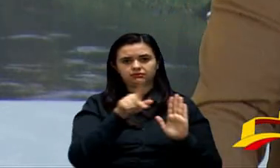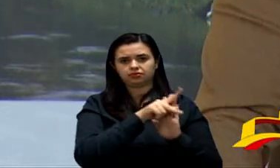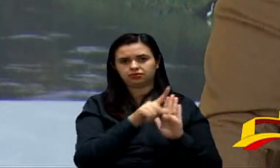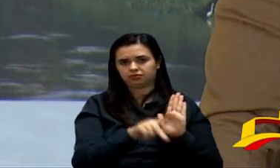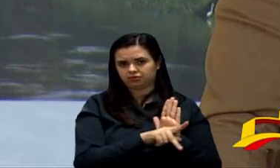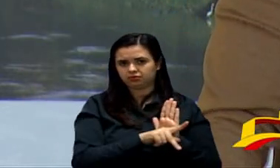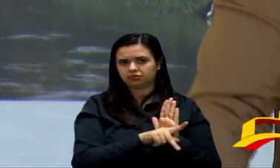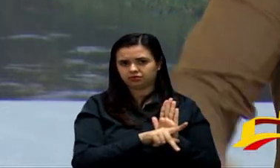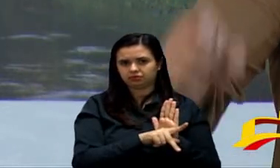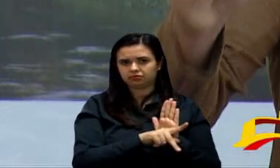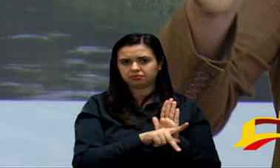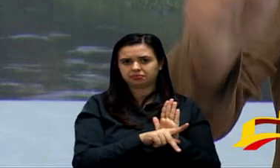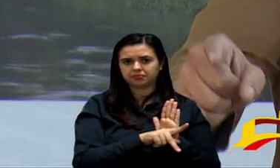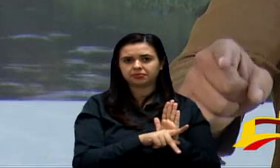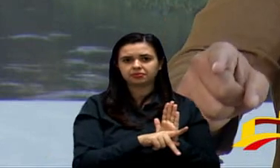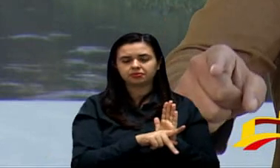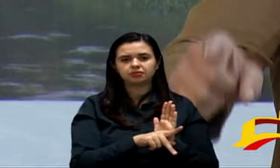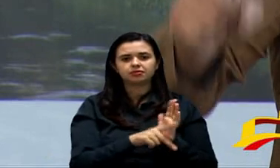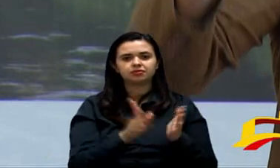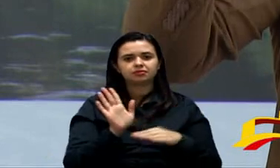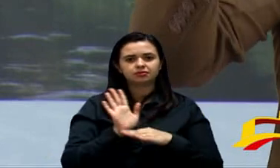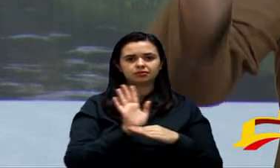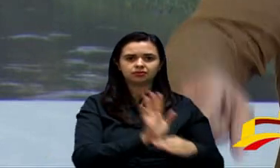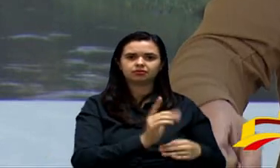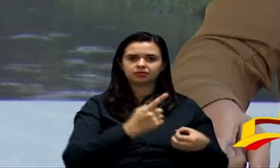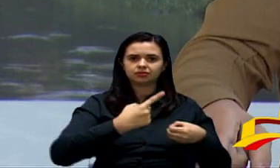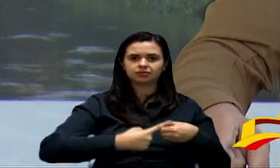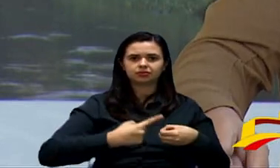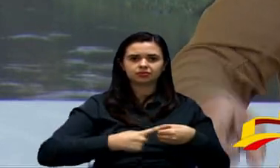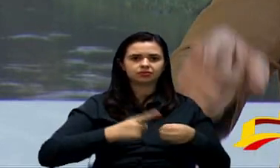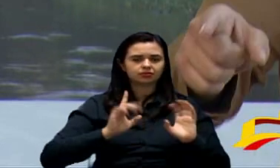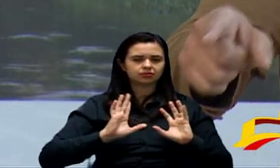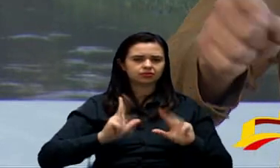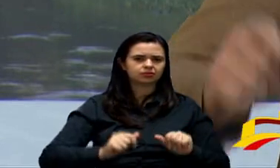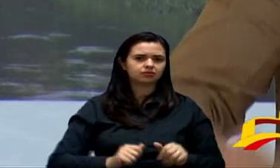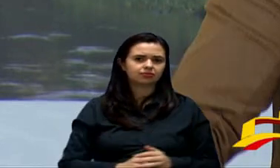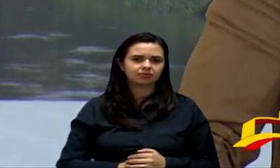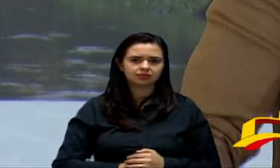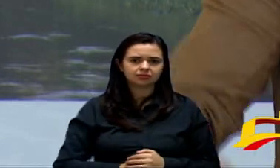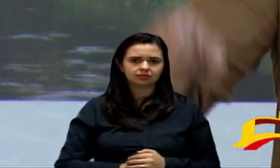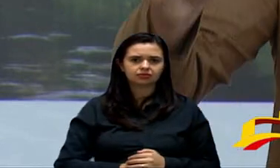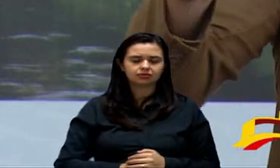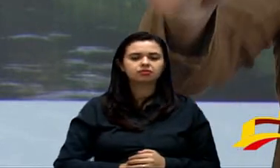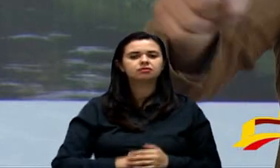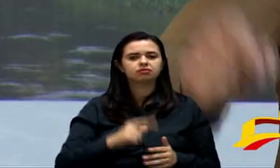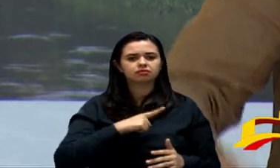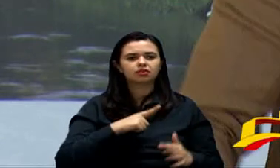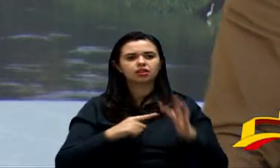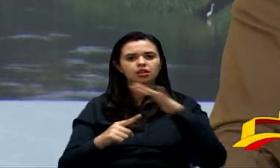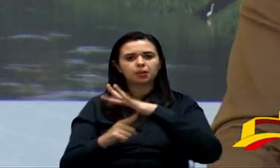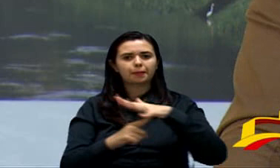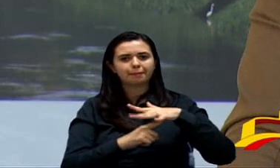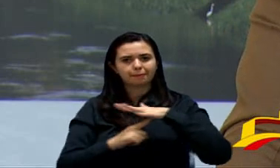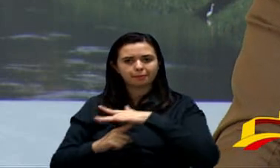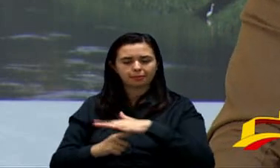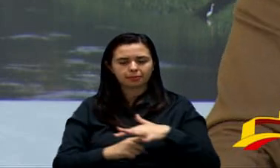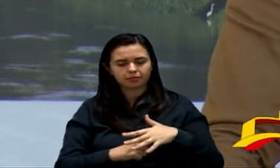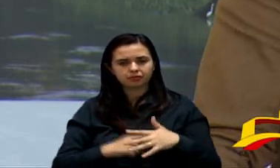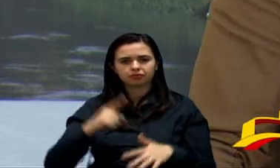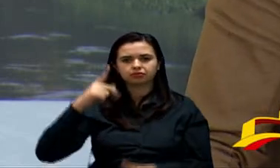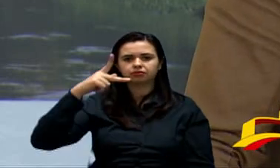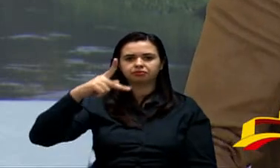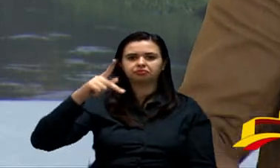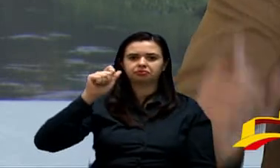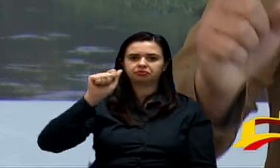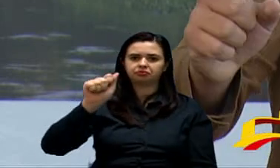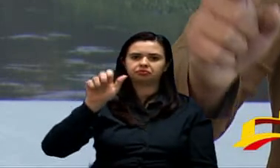cidade como um todo. Eu tenho projetos aqui, aprovado nesta casa, a criação de um parque urbano lá no Jardim Pagliato, isso impacta a cidade como um